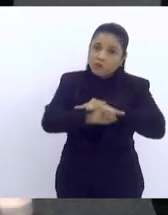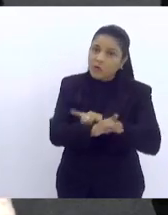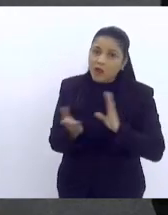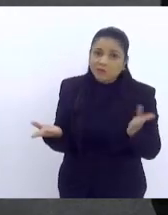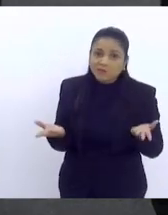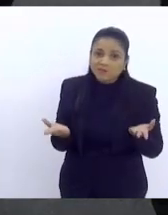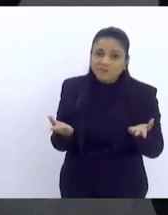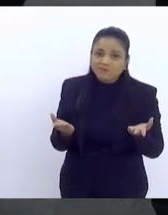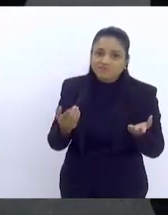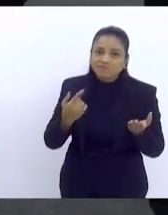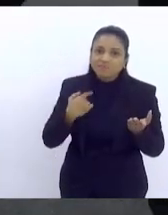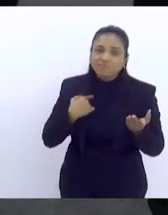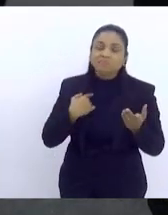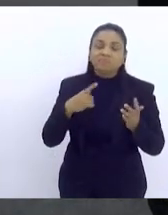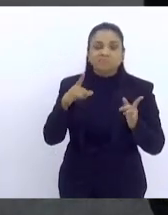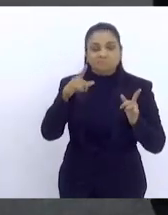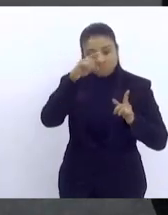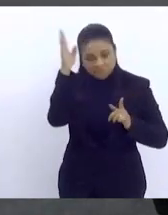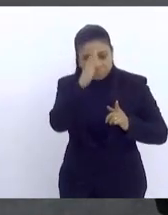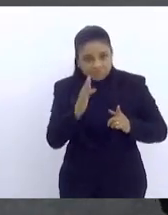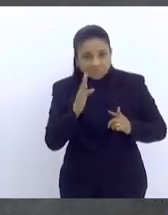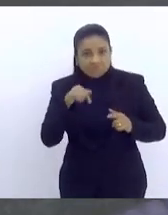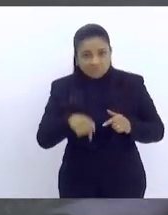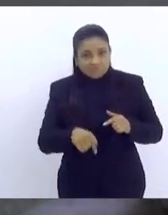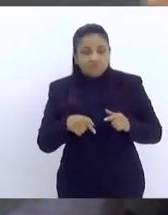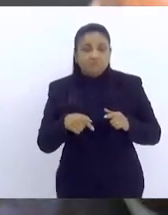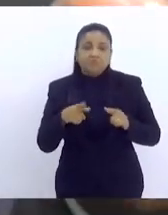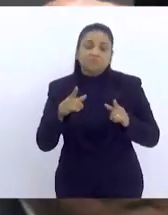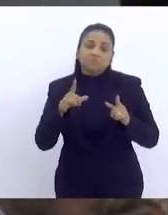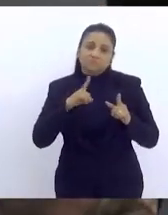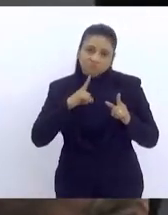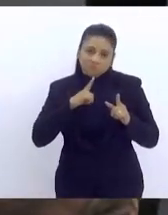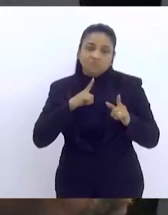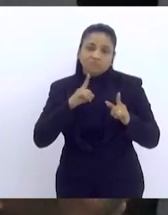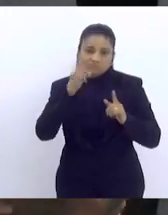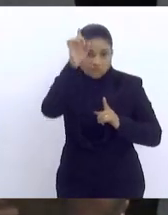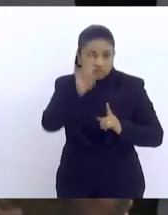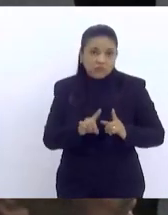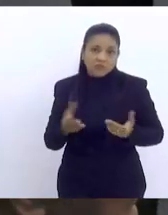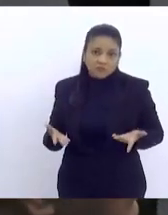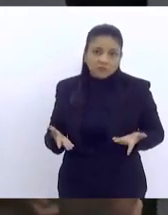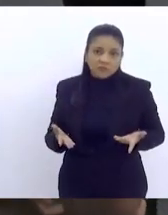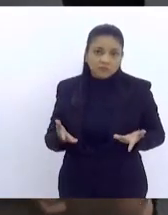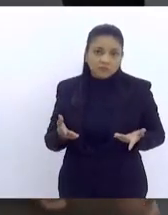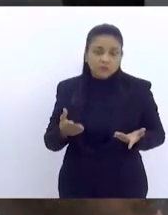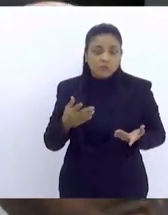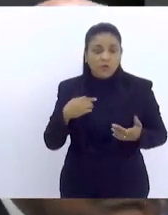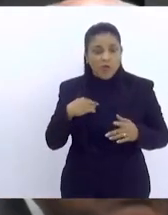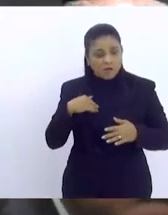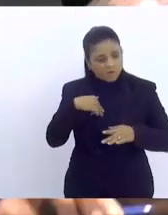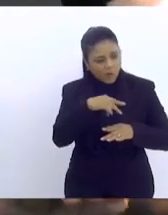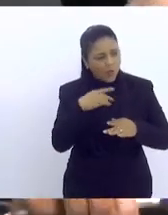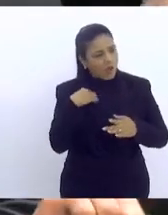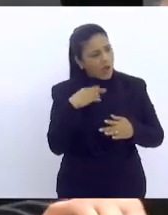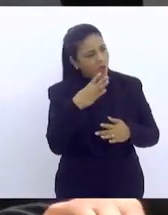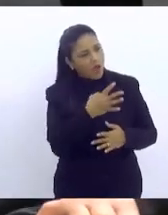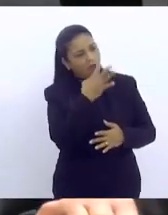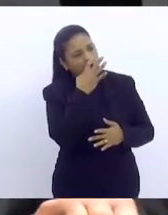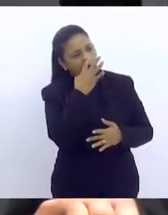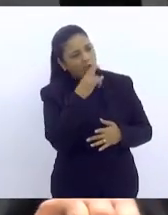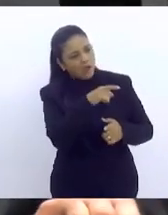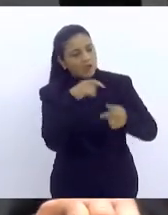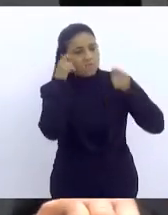a gente ainda tem essa o mínimo da ordem constitucional para assistir de longe aquela